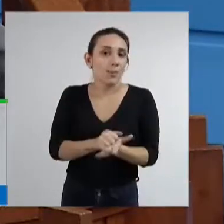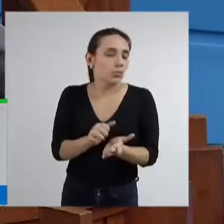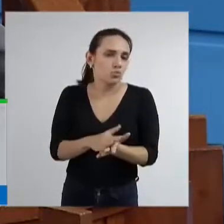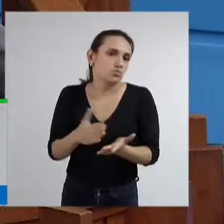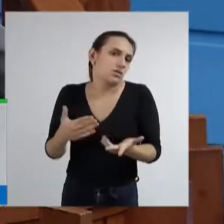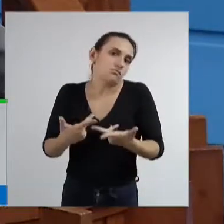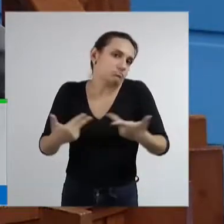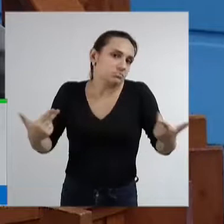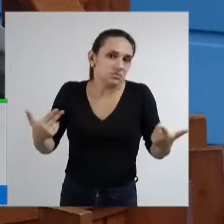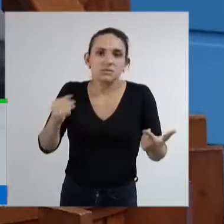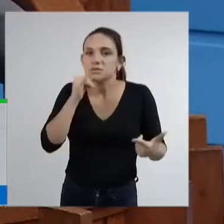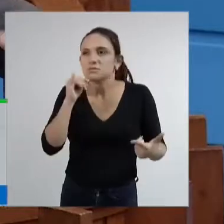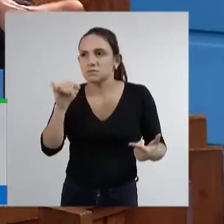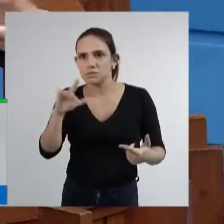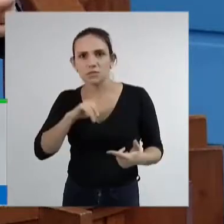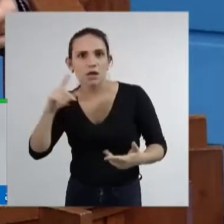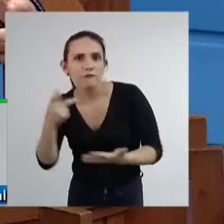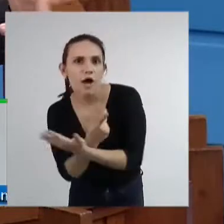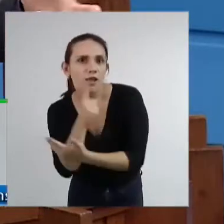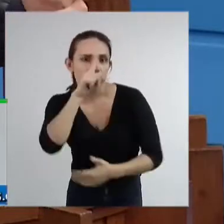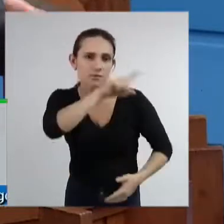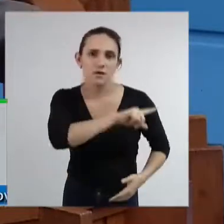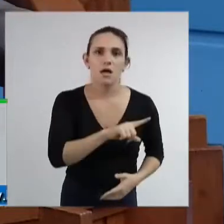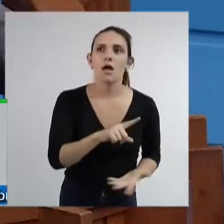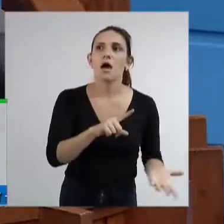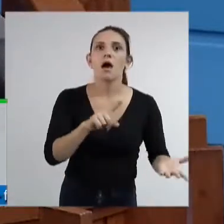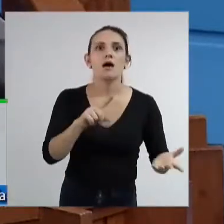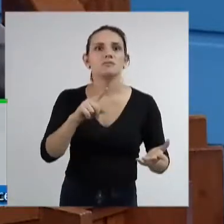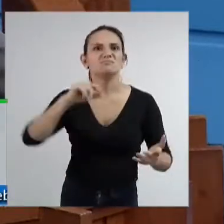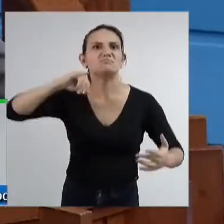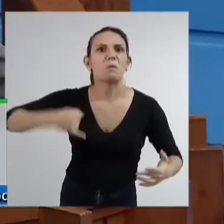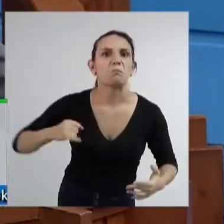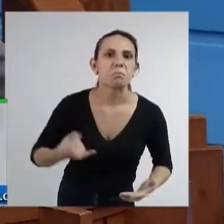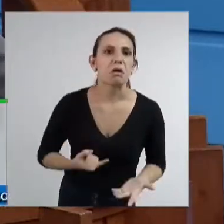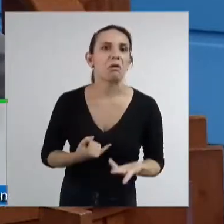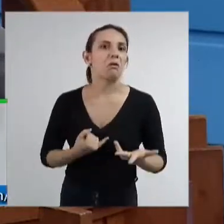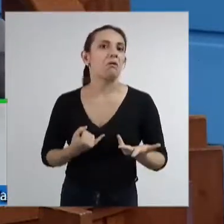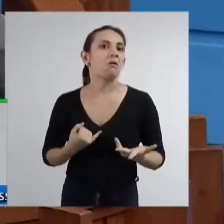desses que se assenhoraram da energia,